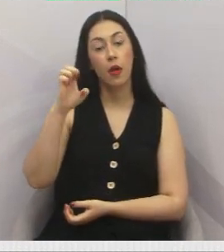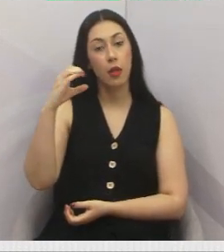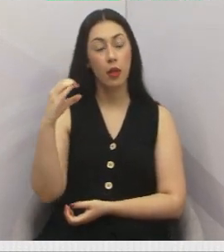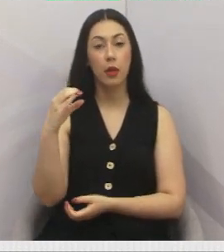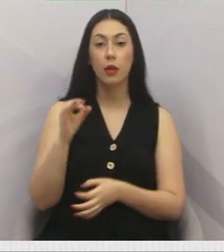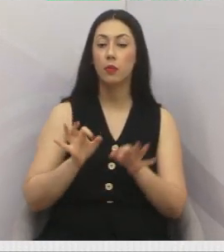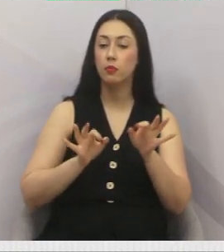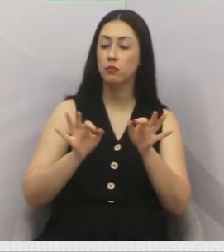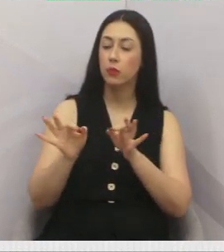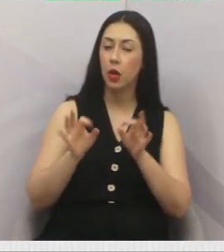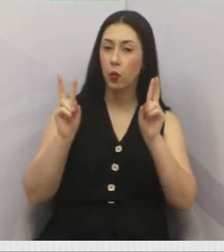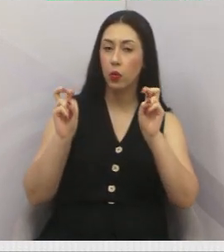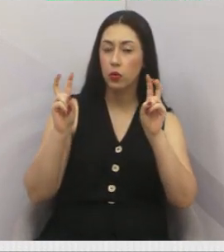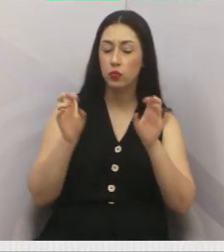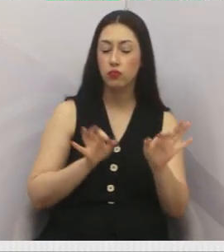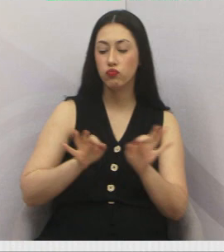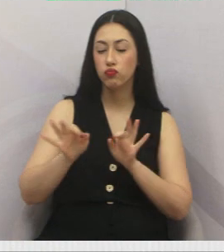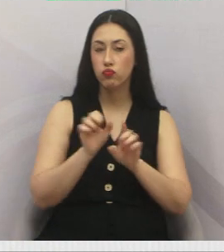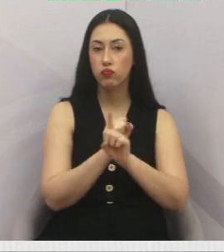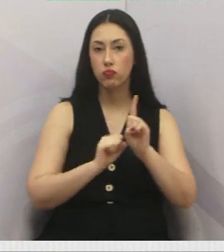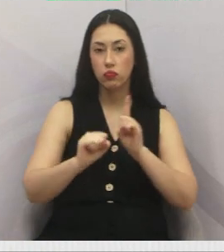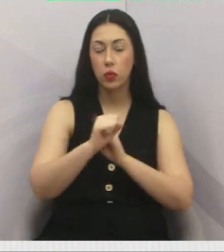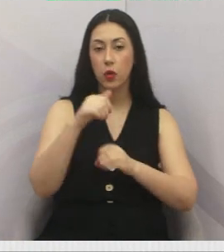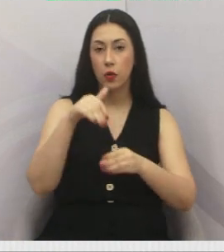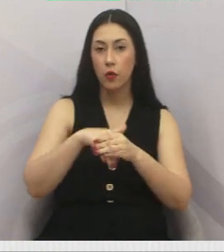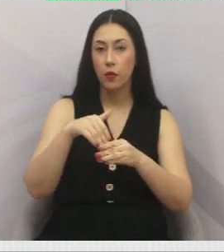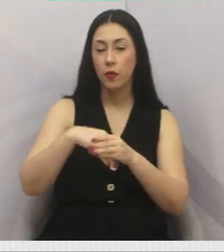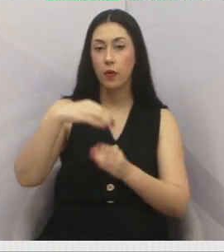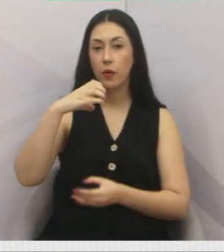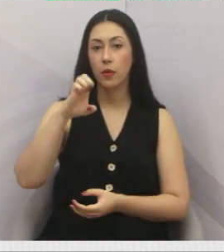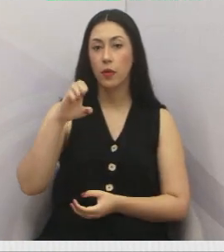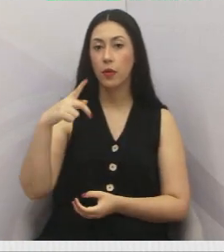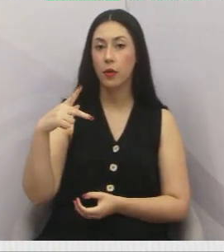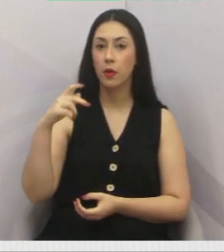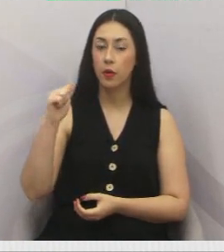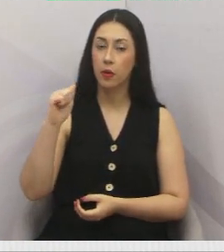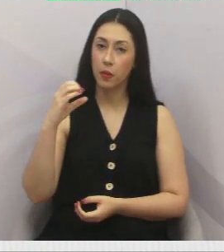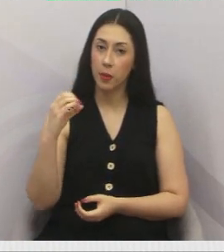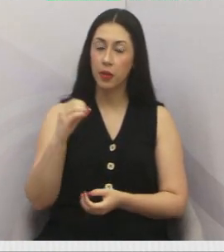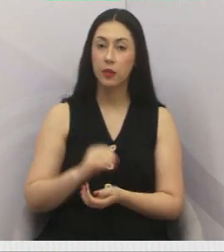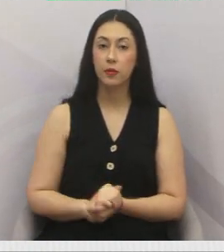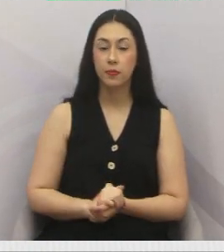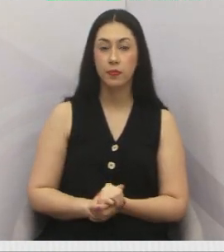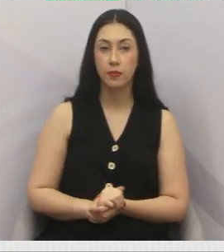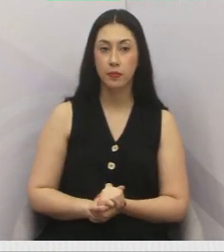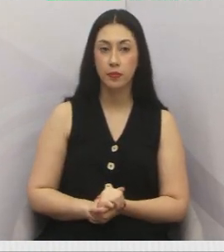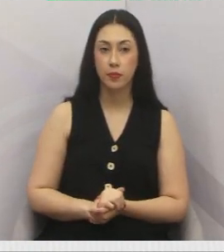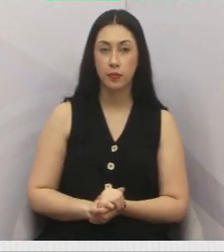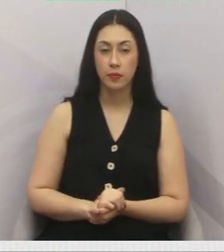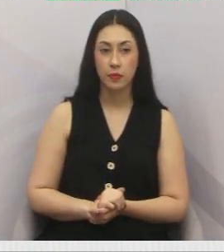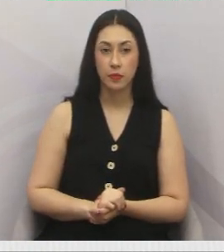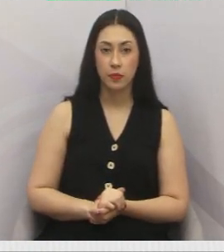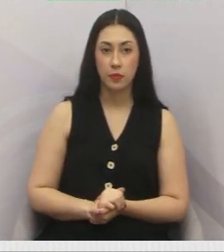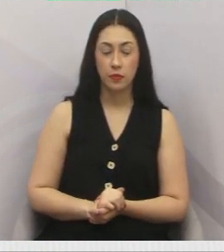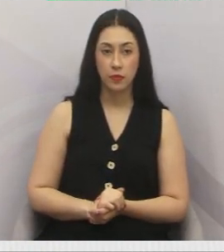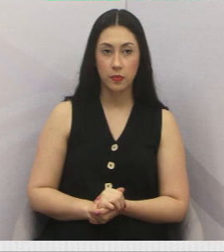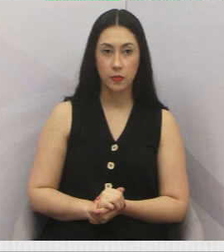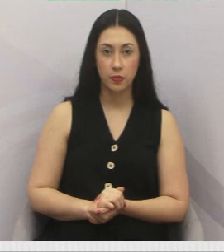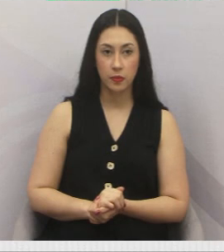Segmento, organização da sociedade civil. Um voto para a CEPAC. Próximo voto.